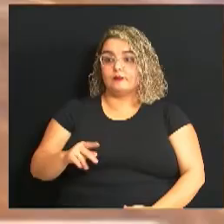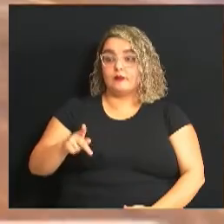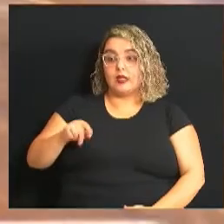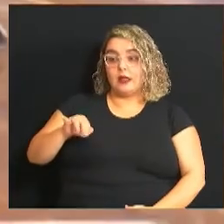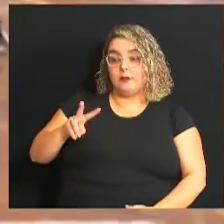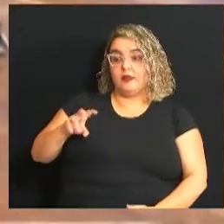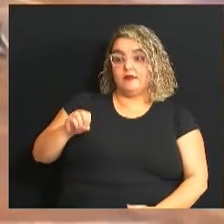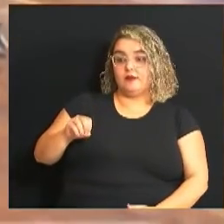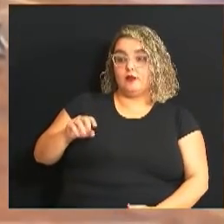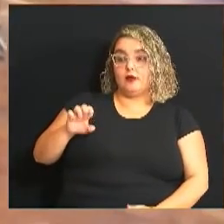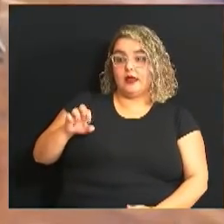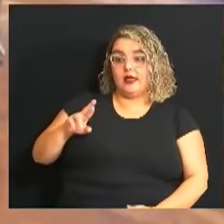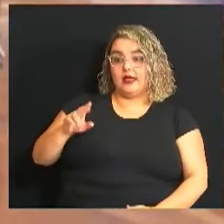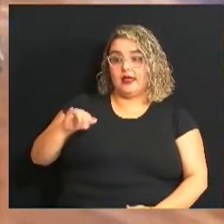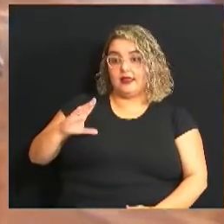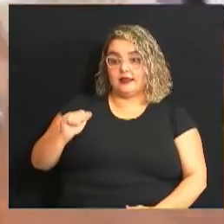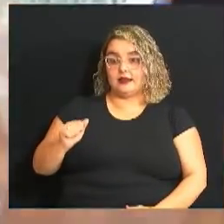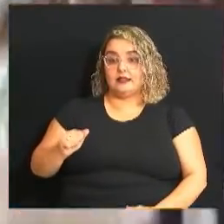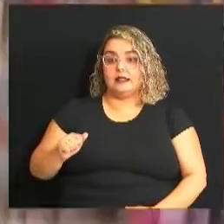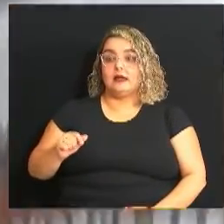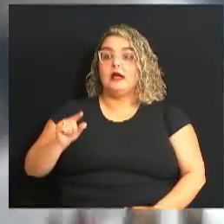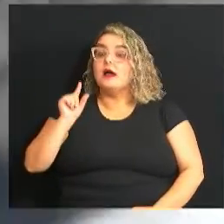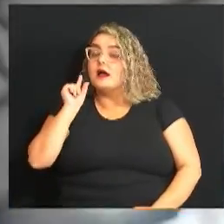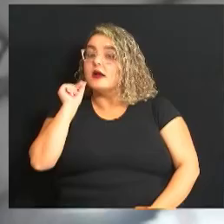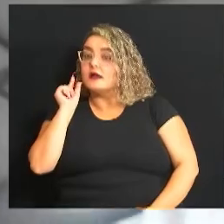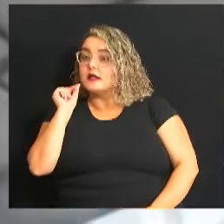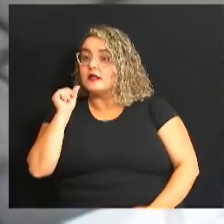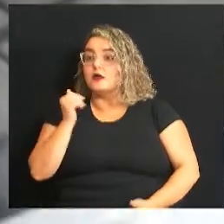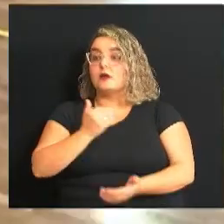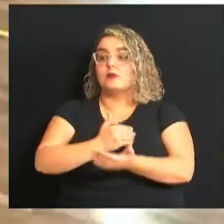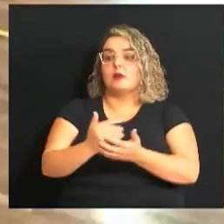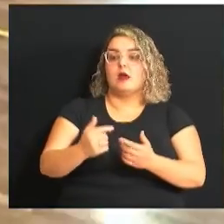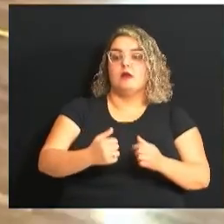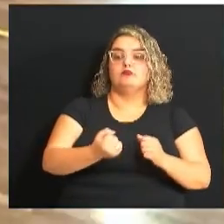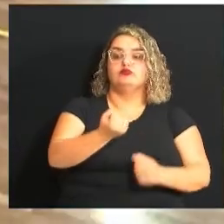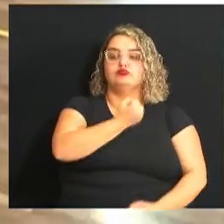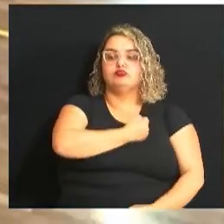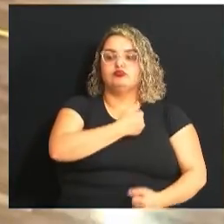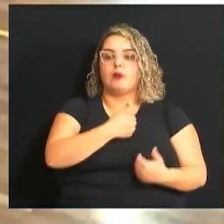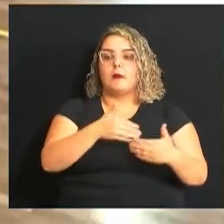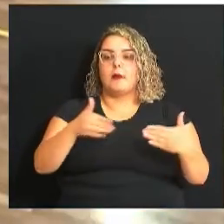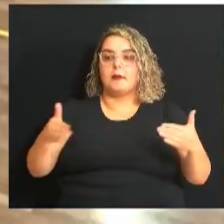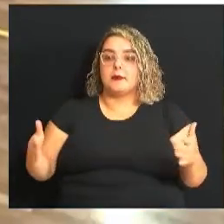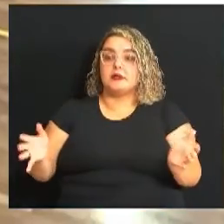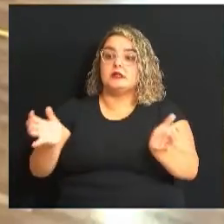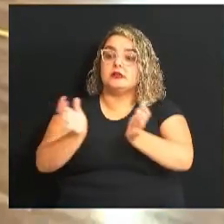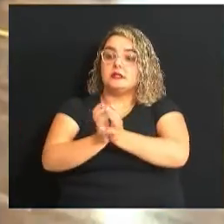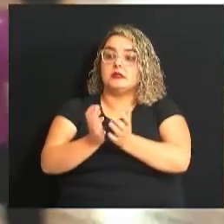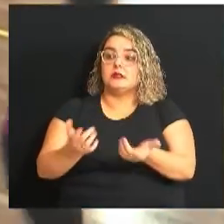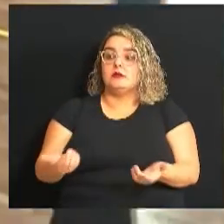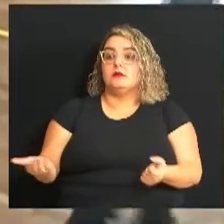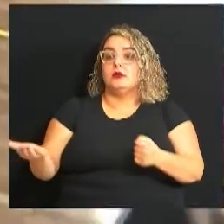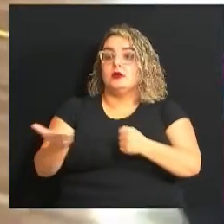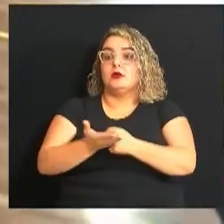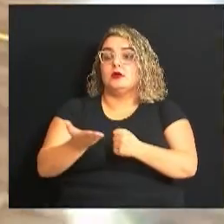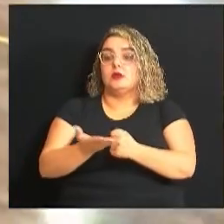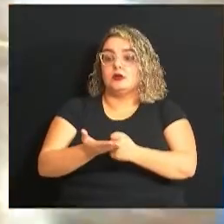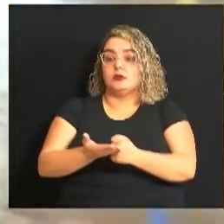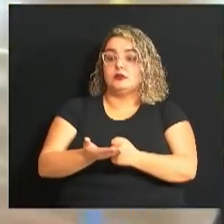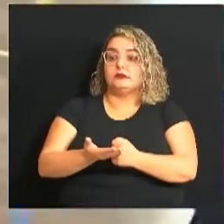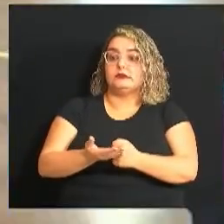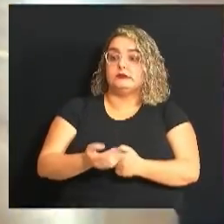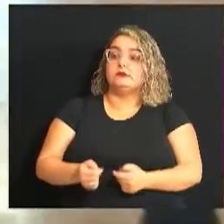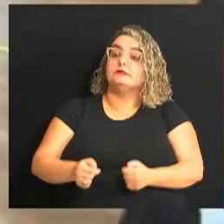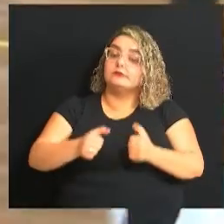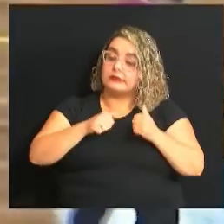Érica, as maranhenses começaram a abrir no placar. E as equipes foram para o intervalo com uma vantagem